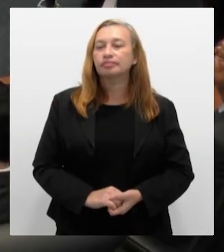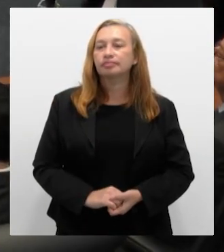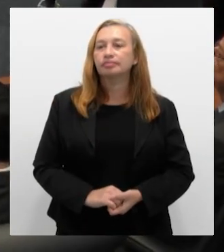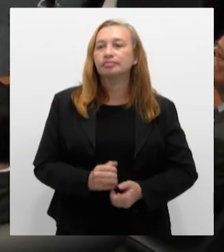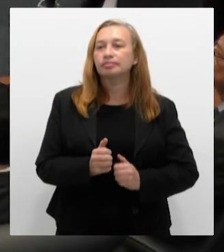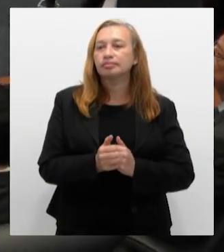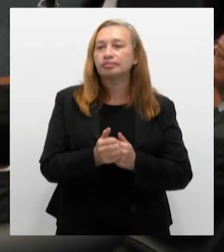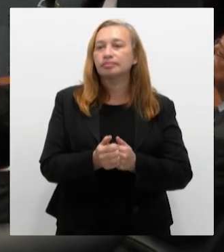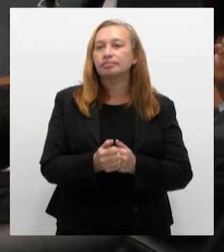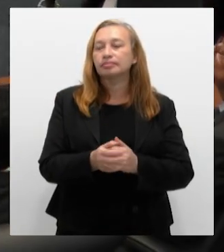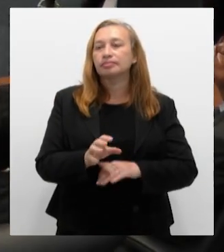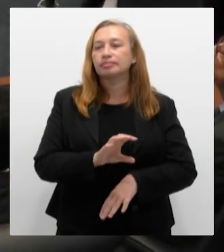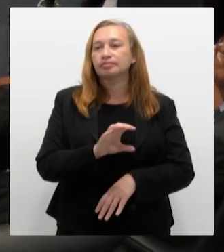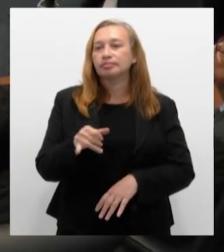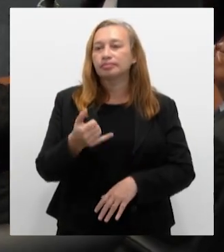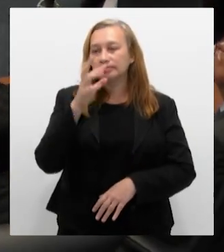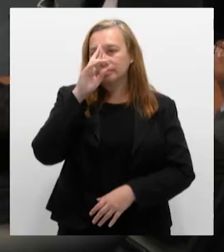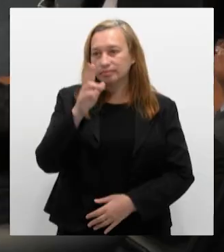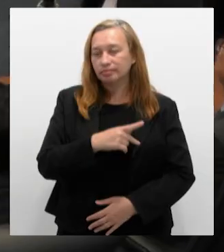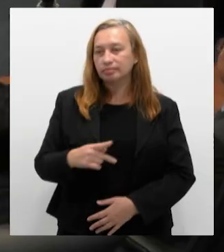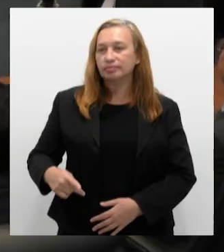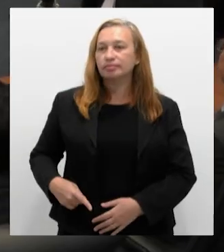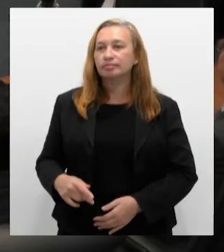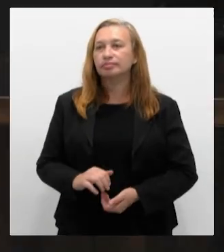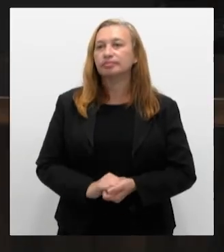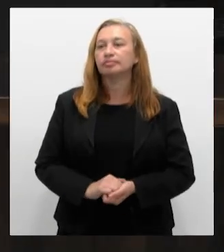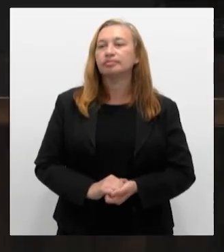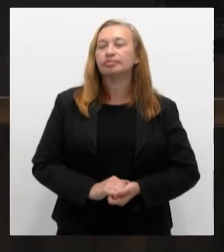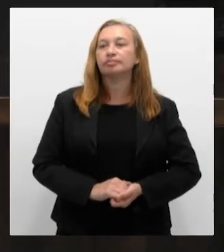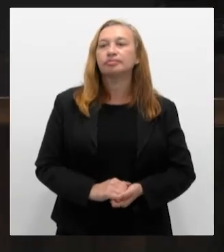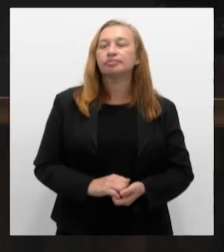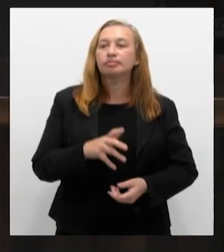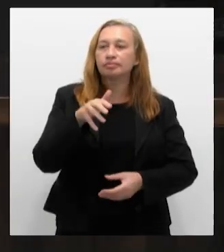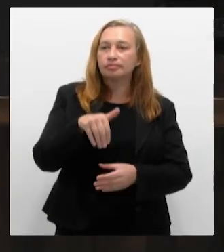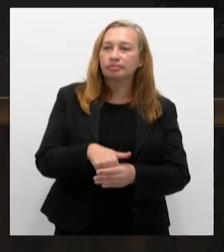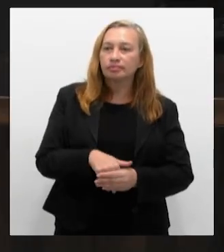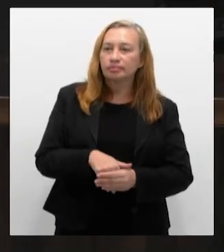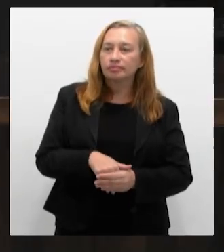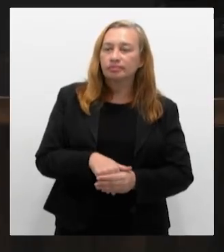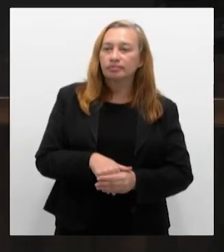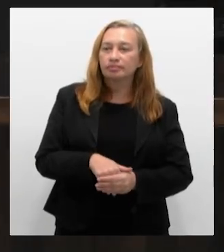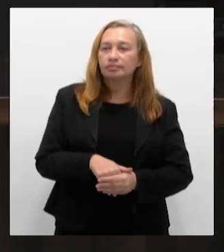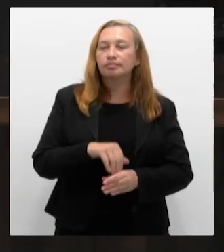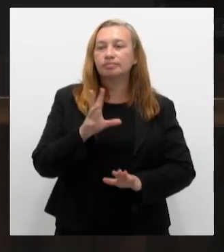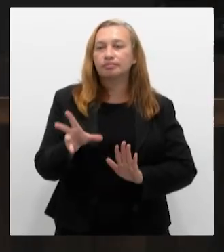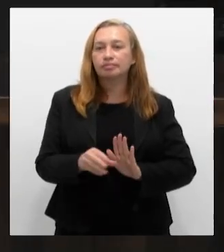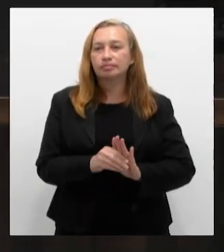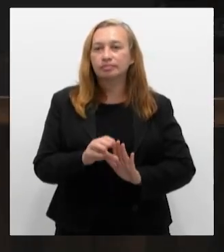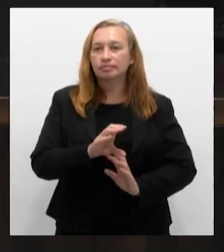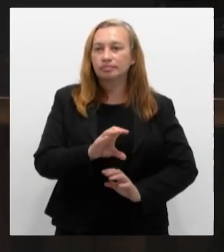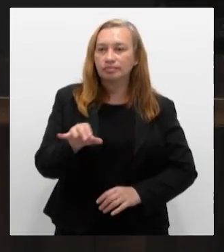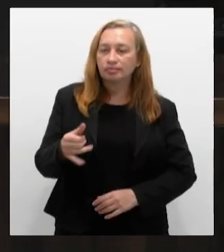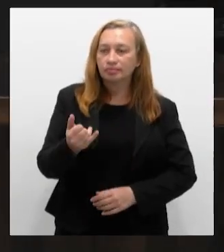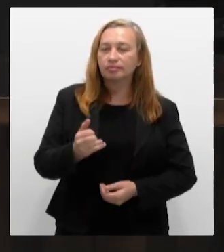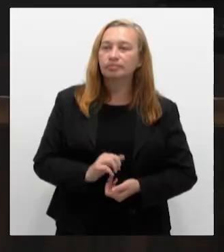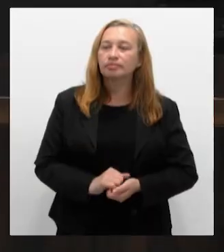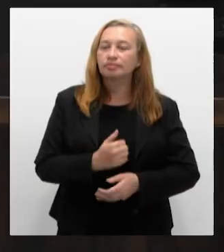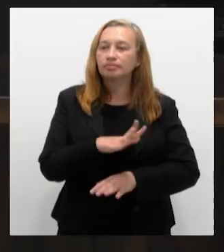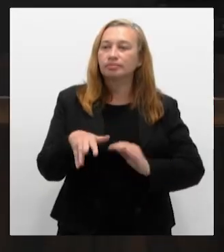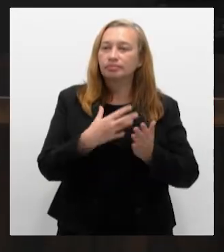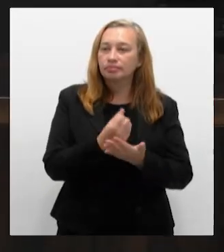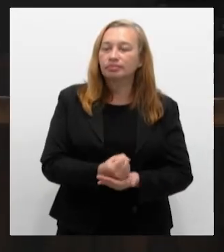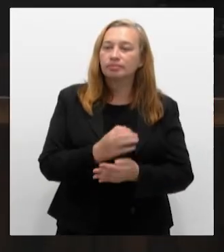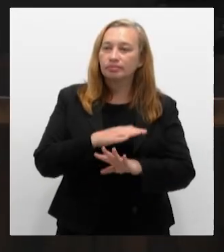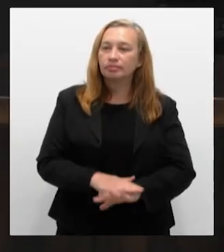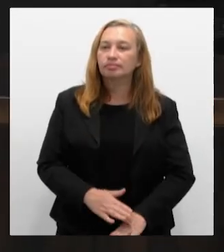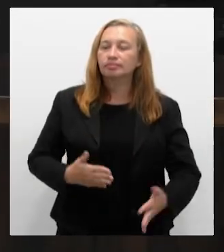Acompanha a CCJ, presidente. Com os pareceres emitidos, em votação a emenda da Comissão de Constituição e Justiça. Senhores que aprovam,